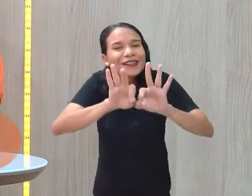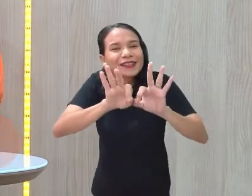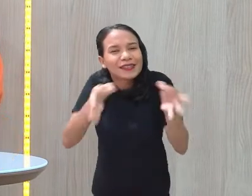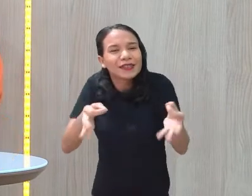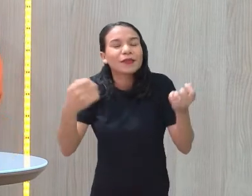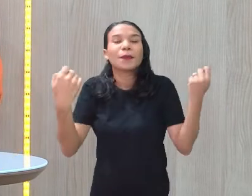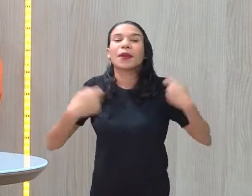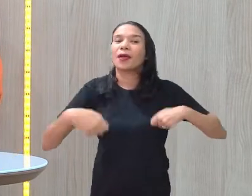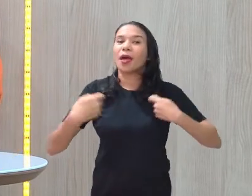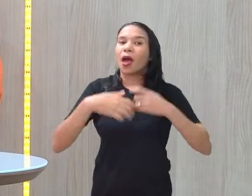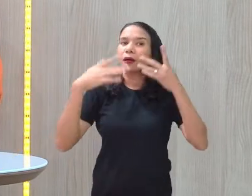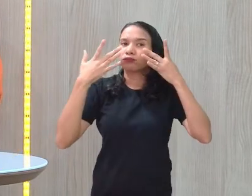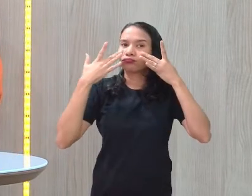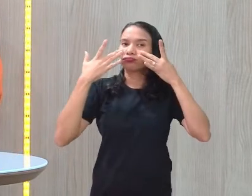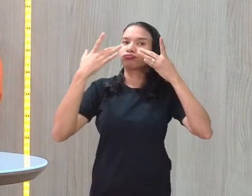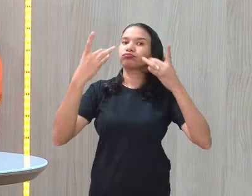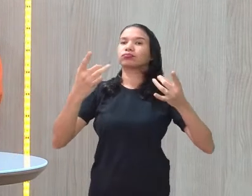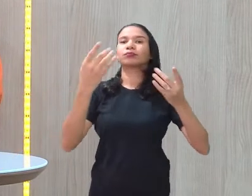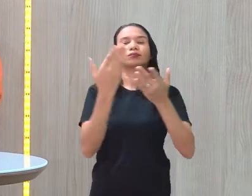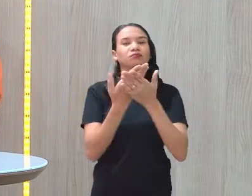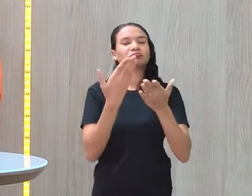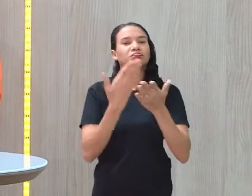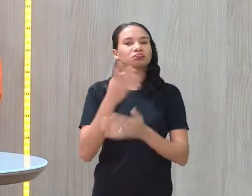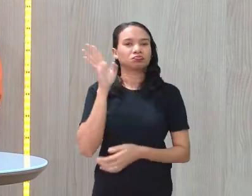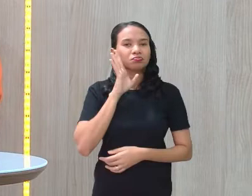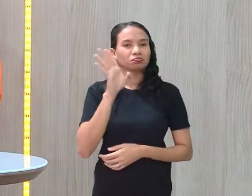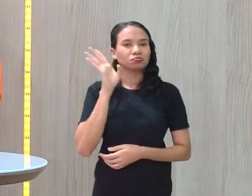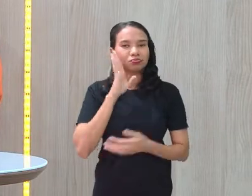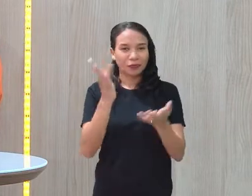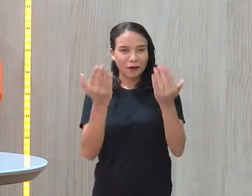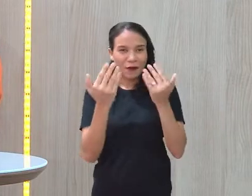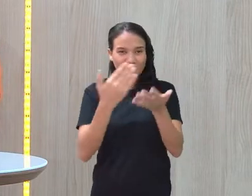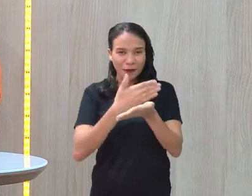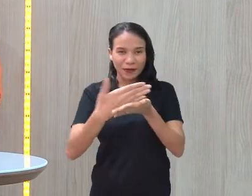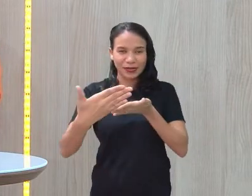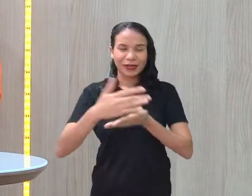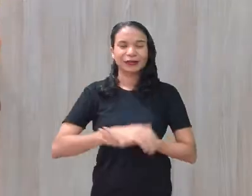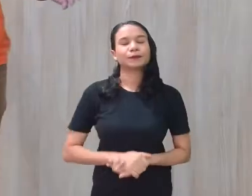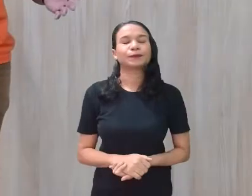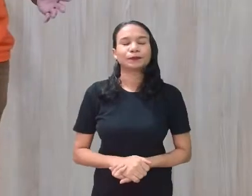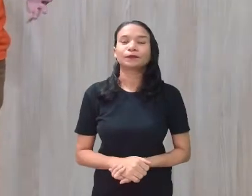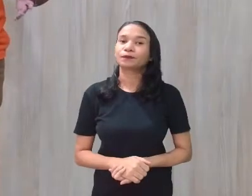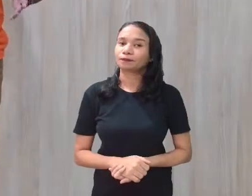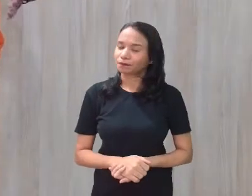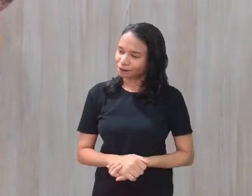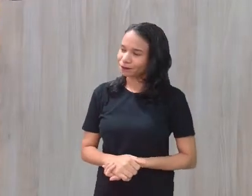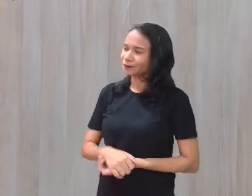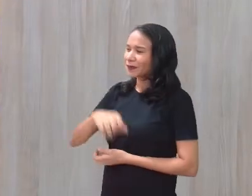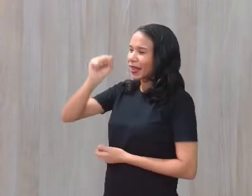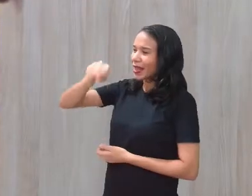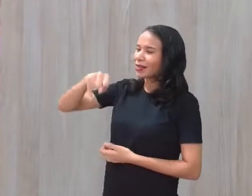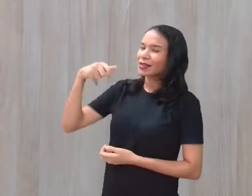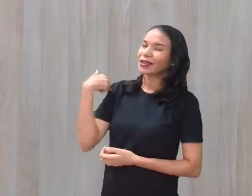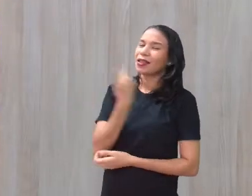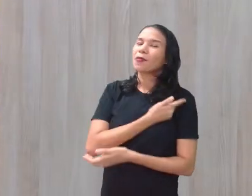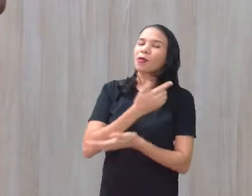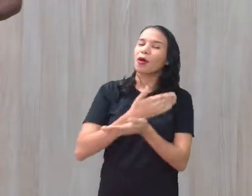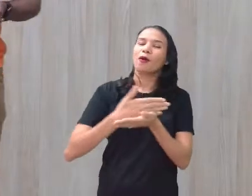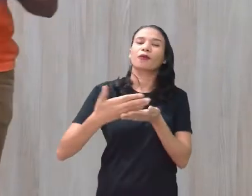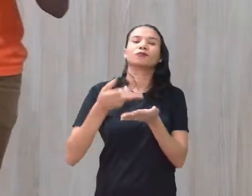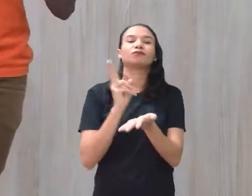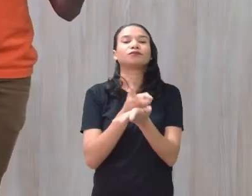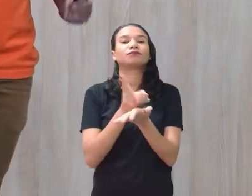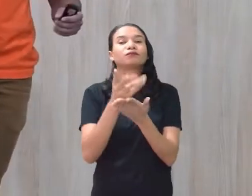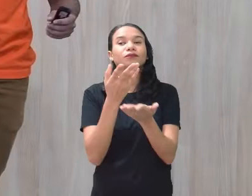Presta bem atenção que a aula vai ser super legal. Vamos lá, Pedro. Então vamos embora, pessoal, vamos dar início aqui à nossa